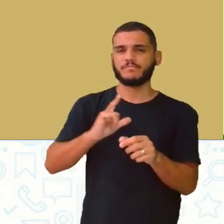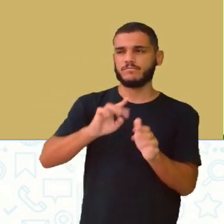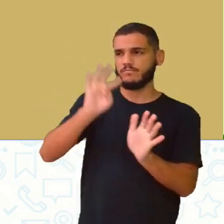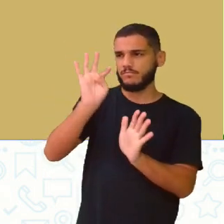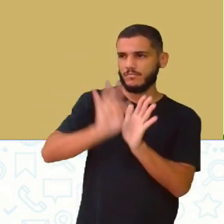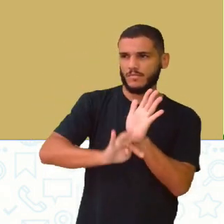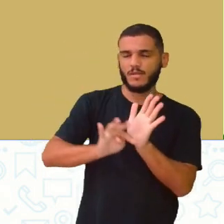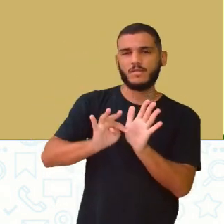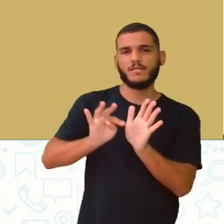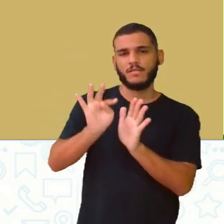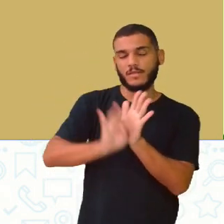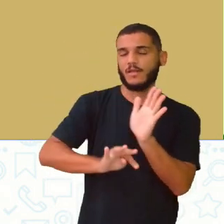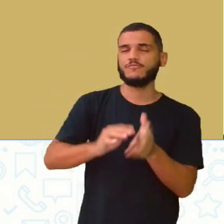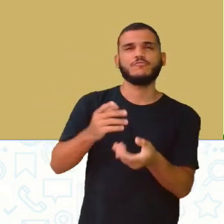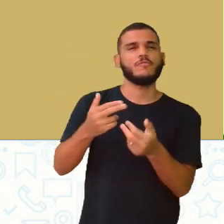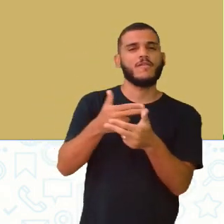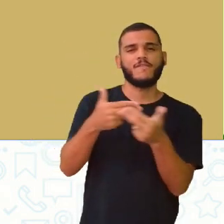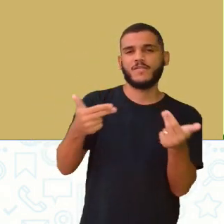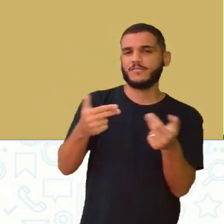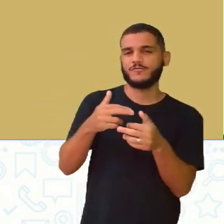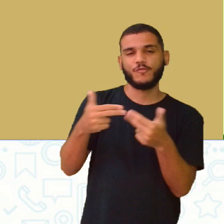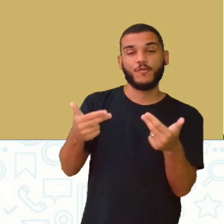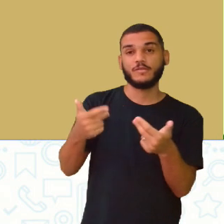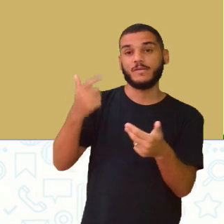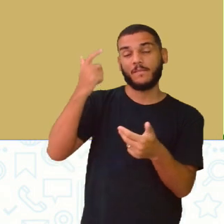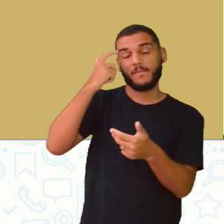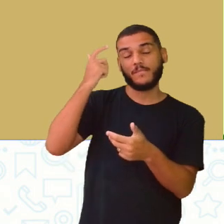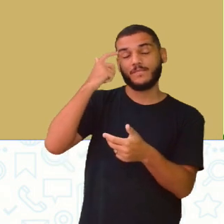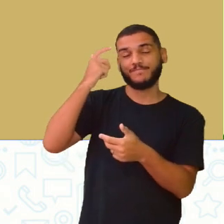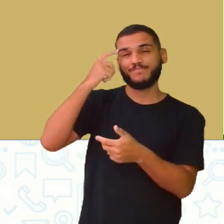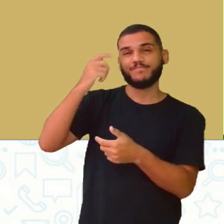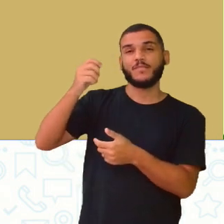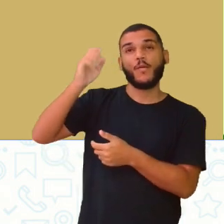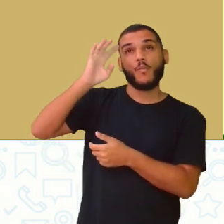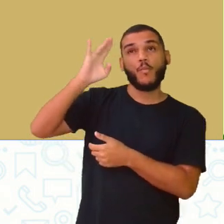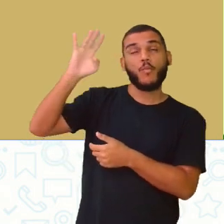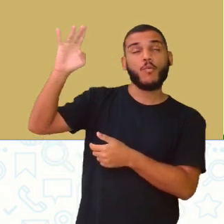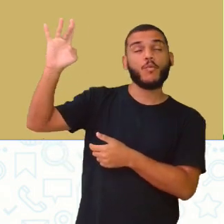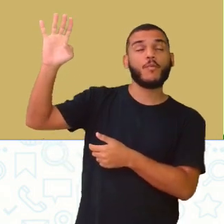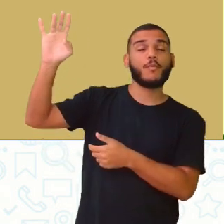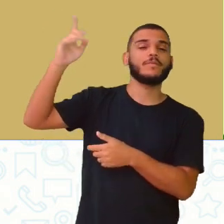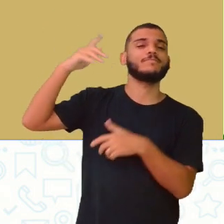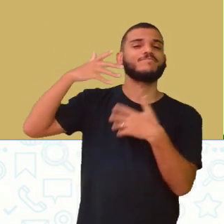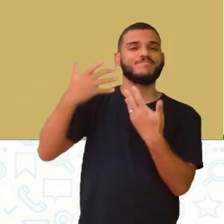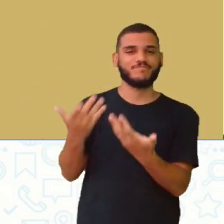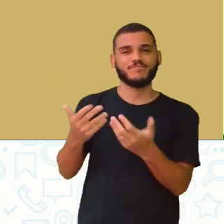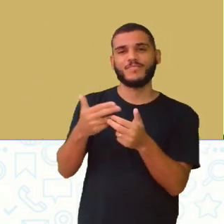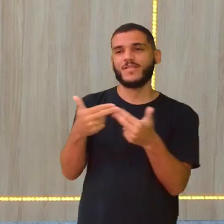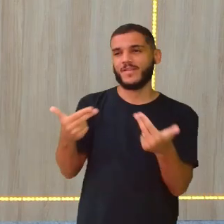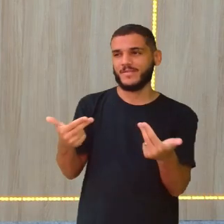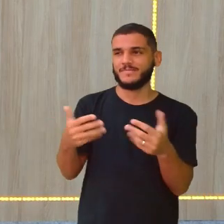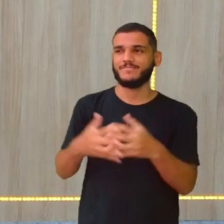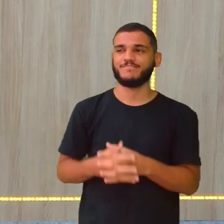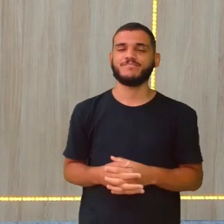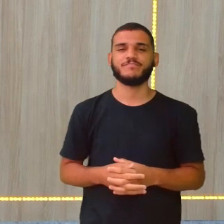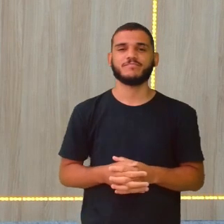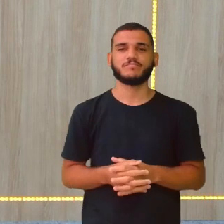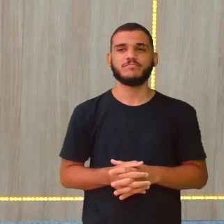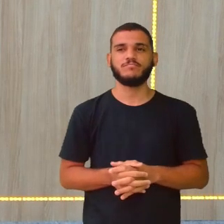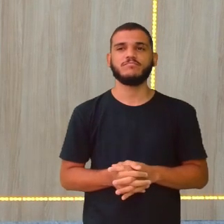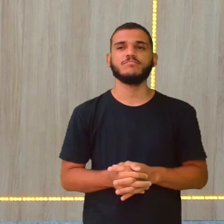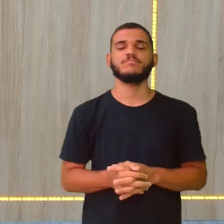vários hiperlinks e é maravilhoso, não é? Ter mente, imaginar, o Criador do ser humano é